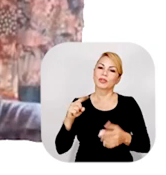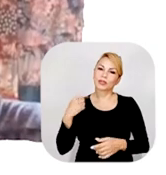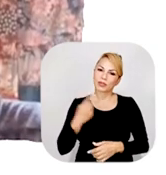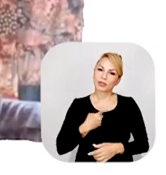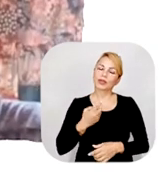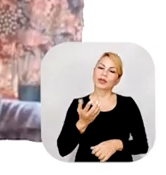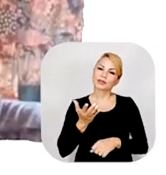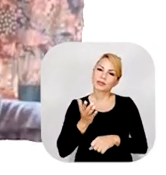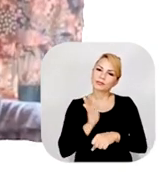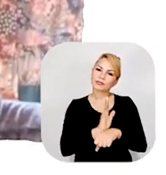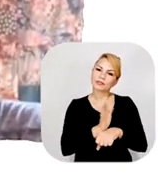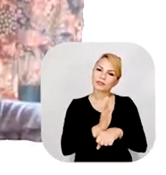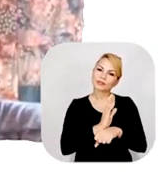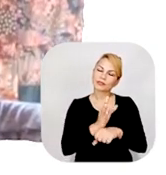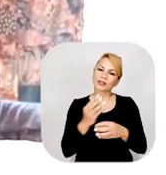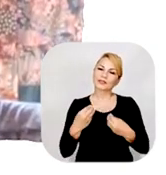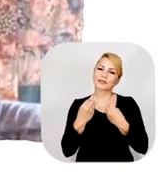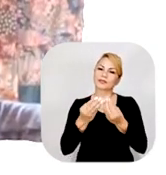festival.